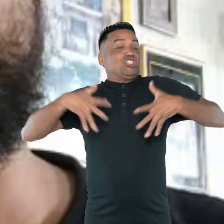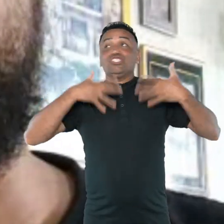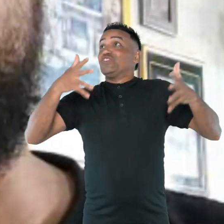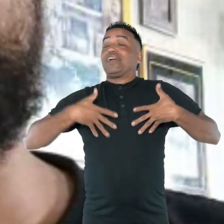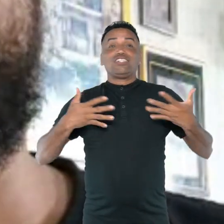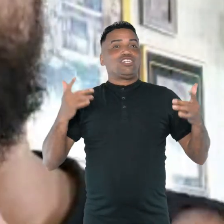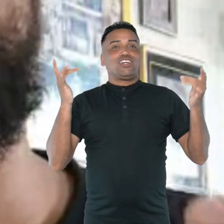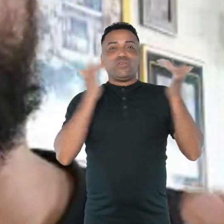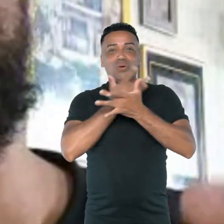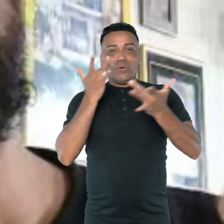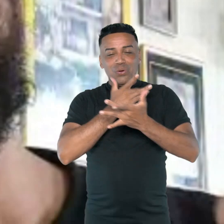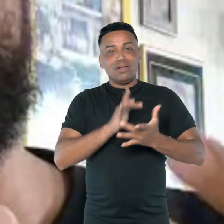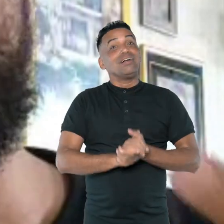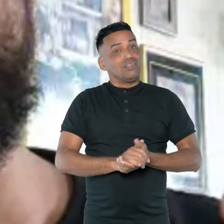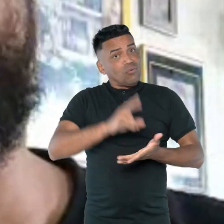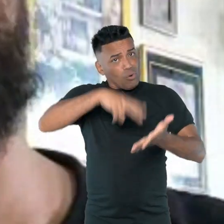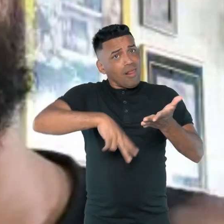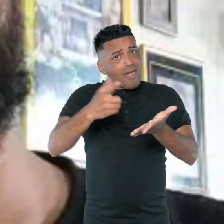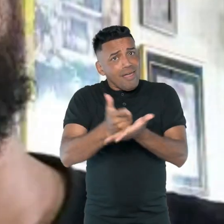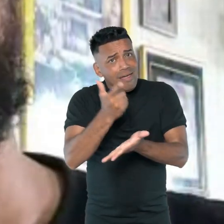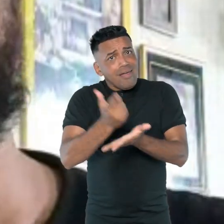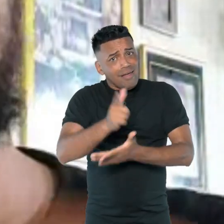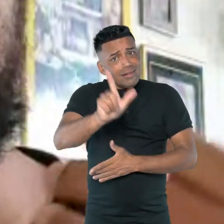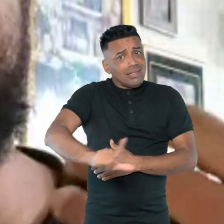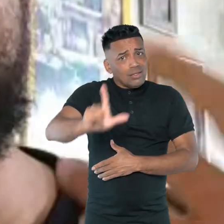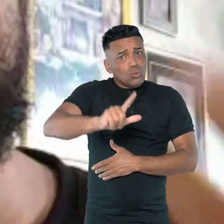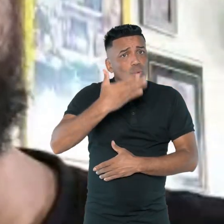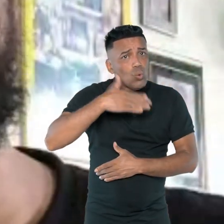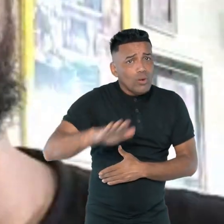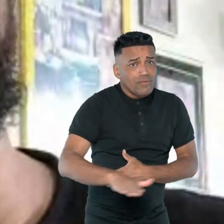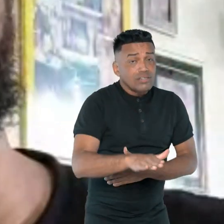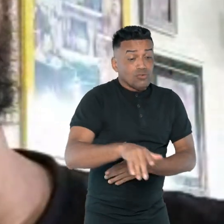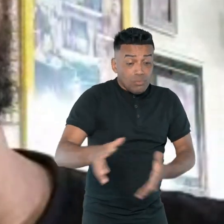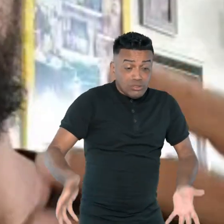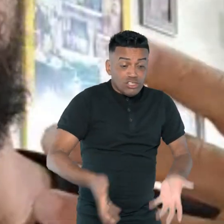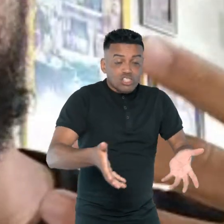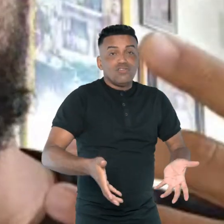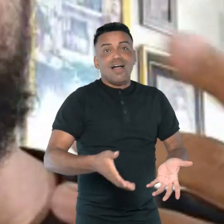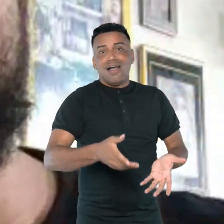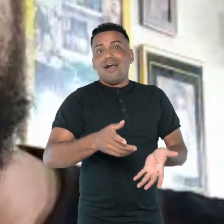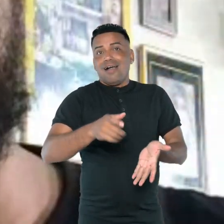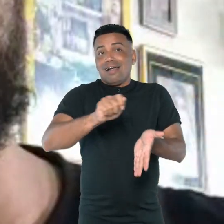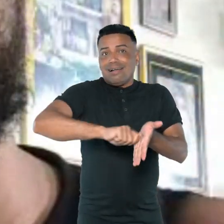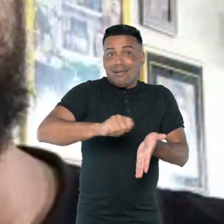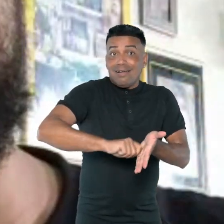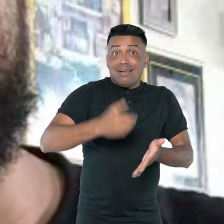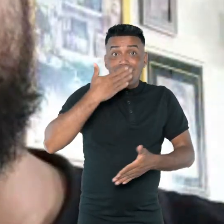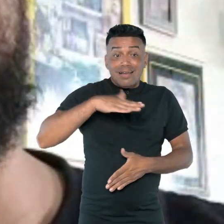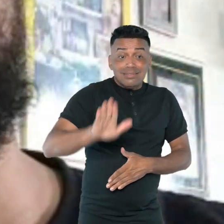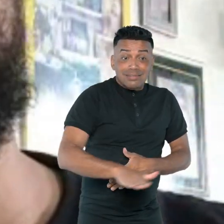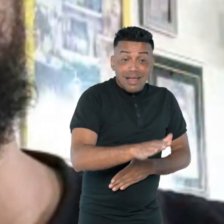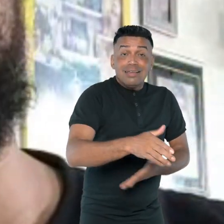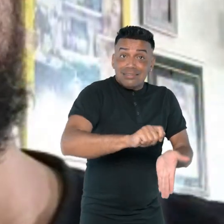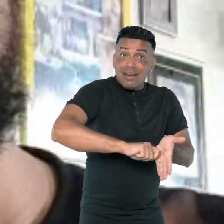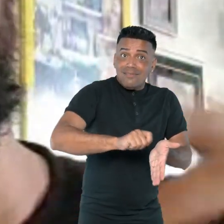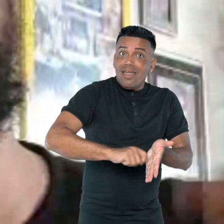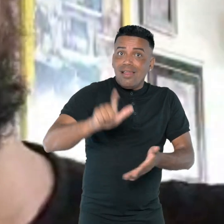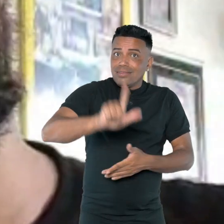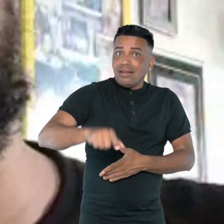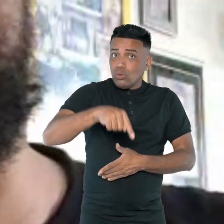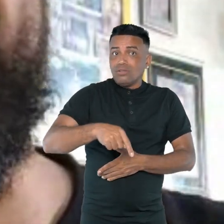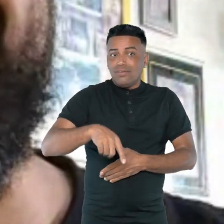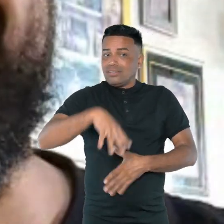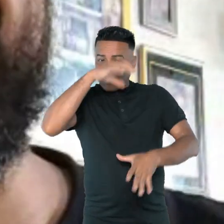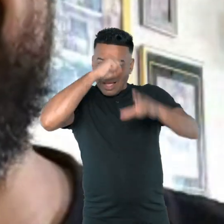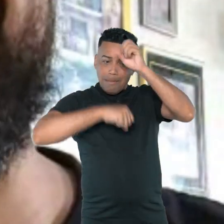esse convite, vamos ler literatura infantil. Vamos também incentivar as nossas crianças a produzir literatura infantil. Quem sabe a